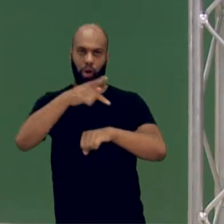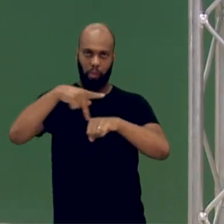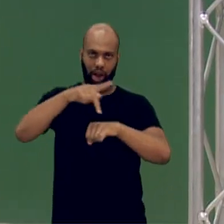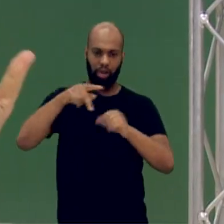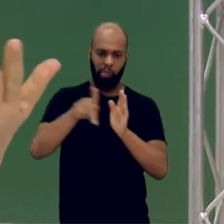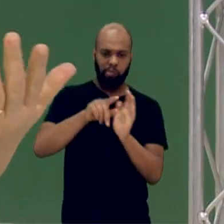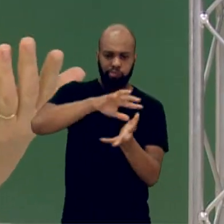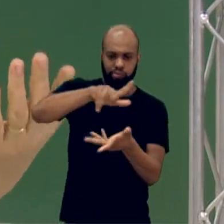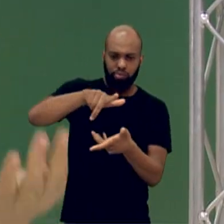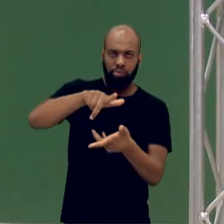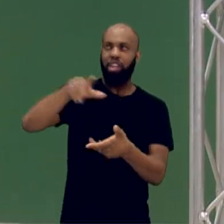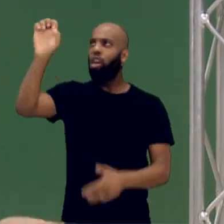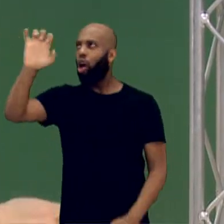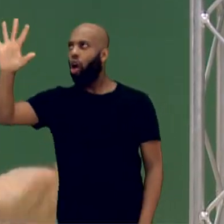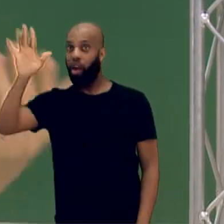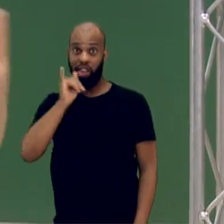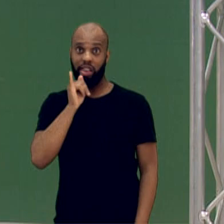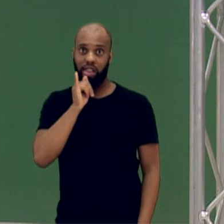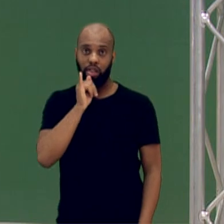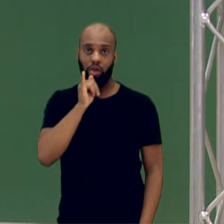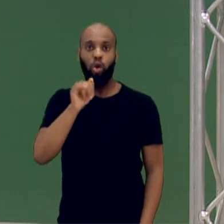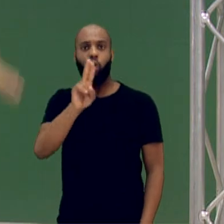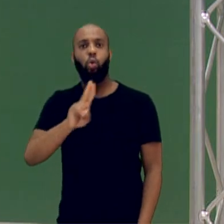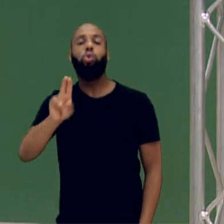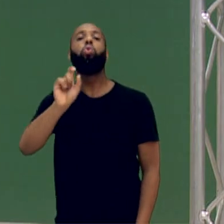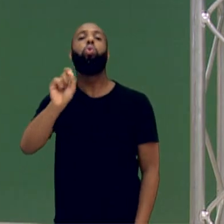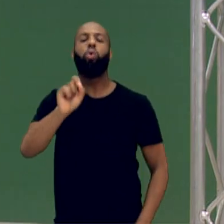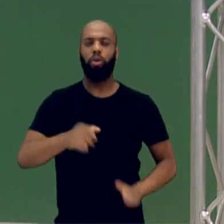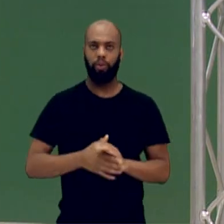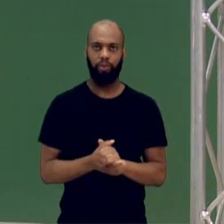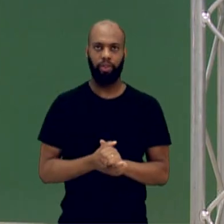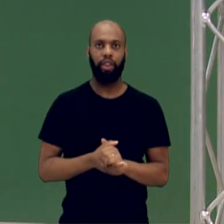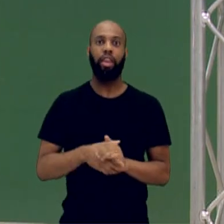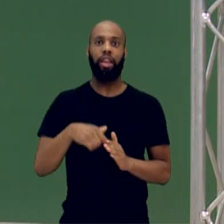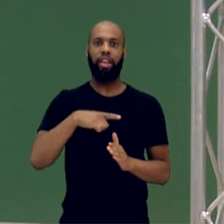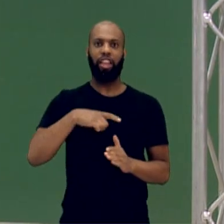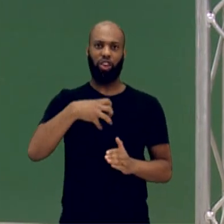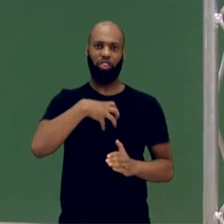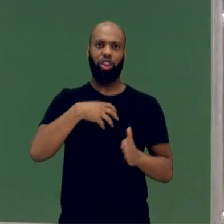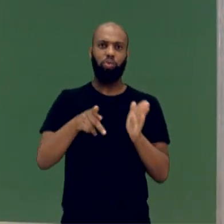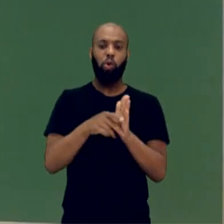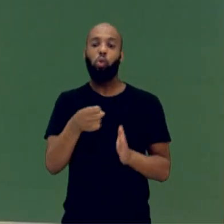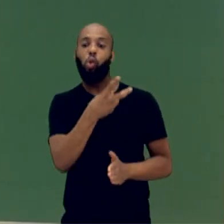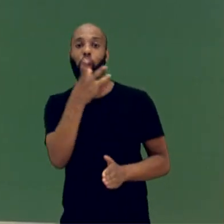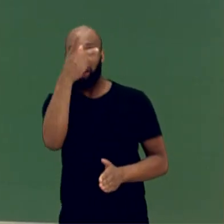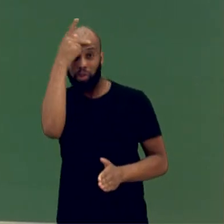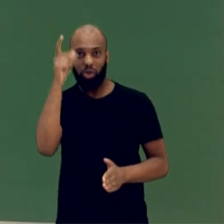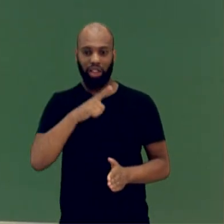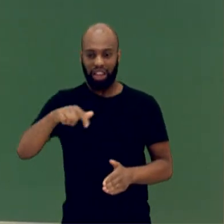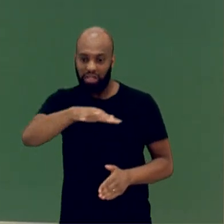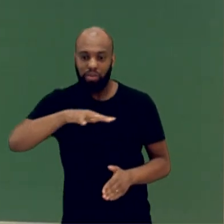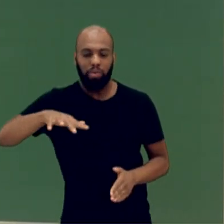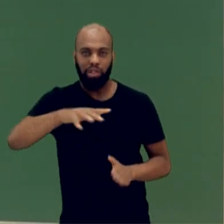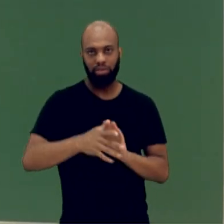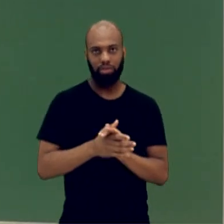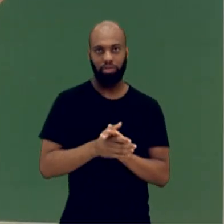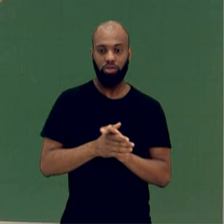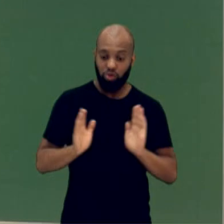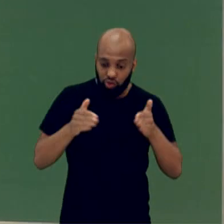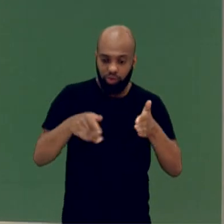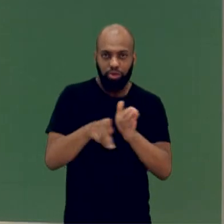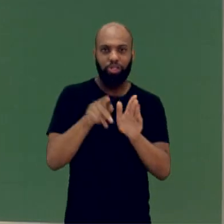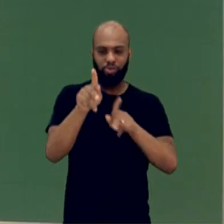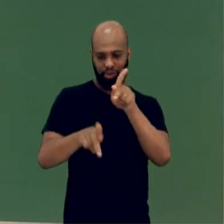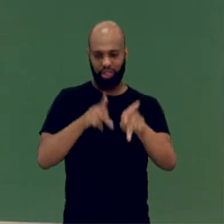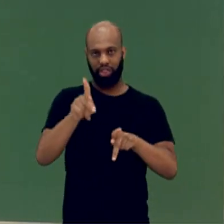mundo, como vários países europeus, utilizam o quê? Demográficos. Então, relacionados à população,